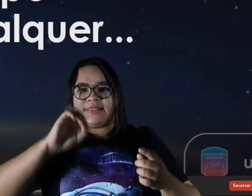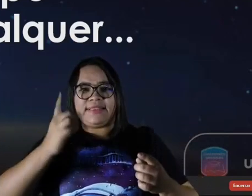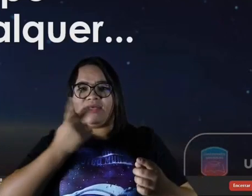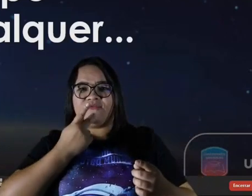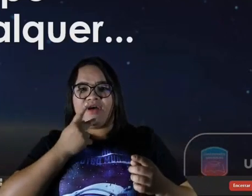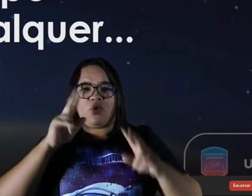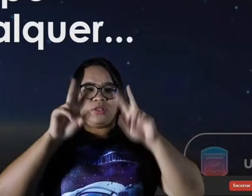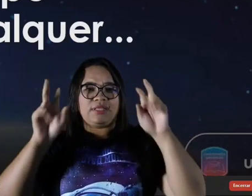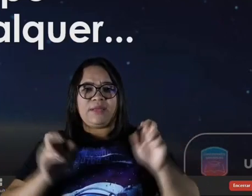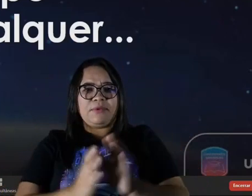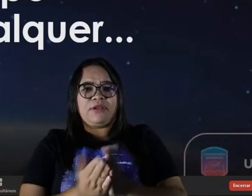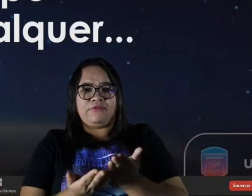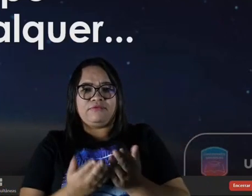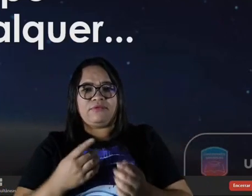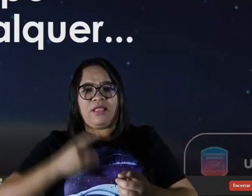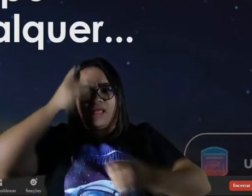dizia.